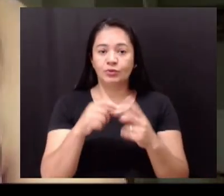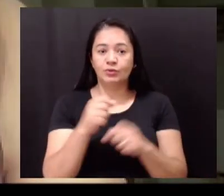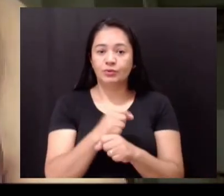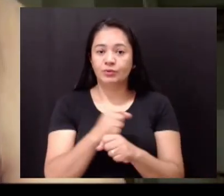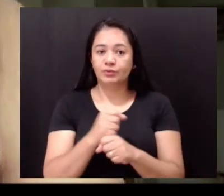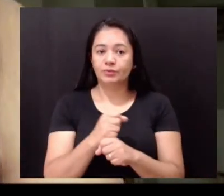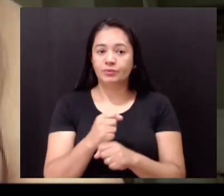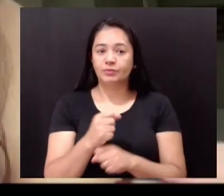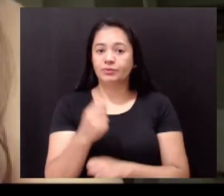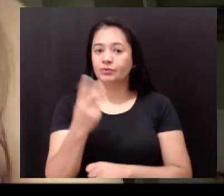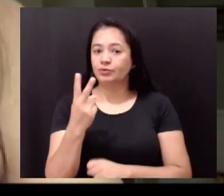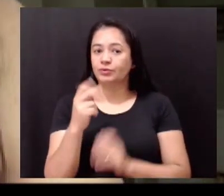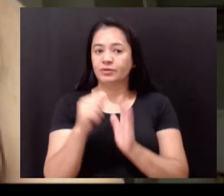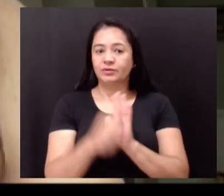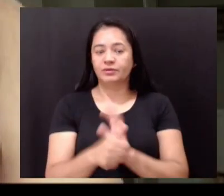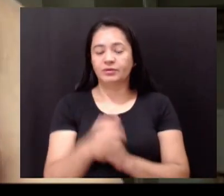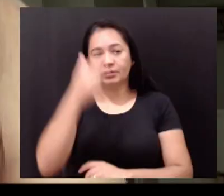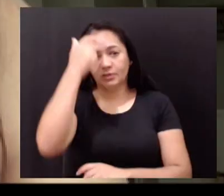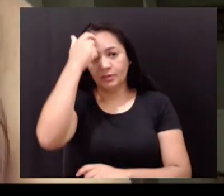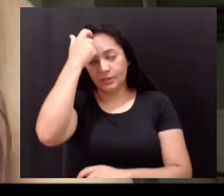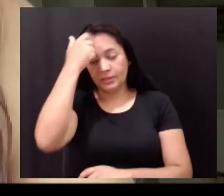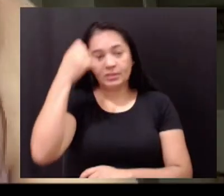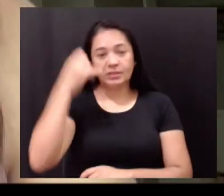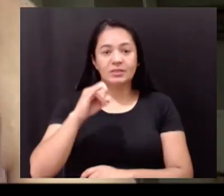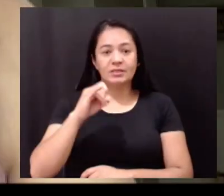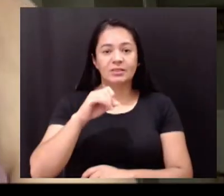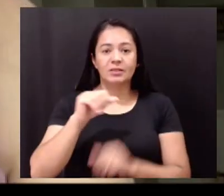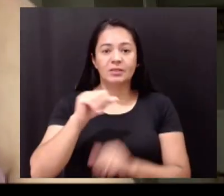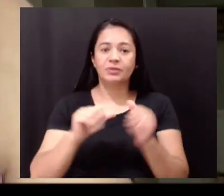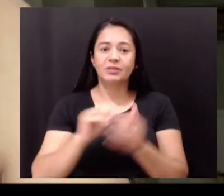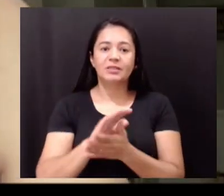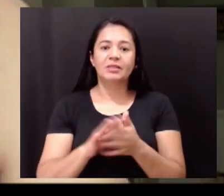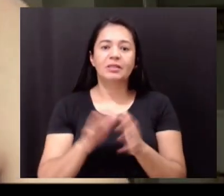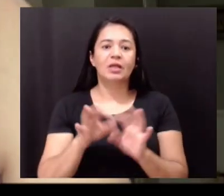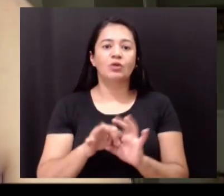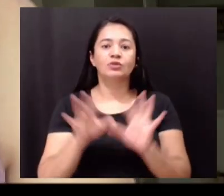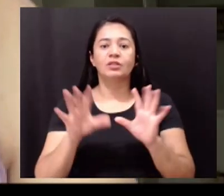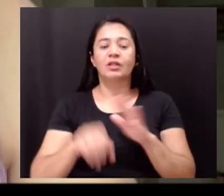tiver nenhuma alteração, o Ministério da Saúde autoriza que ele seja feito a cada